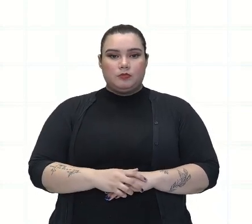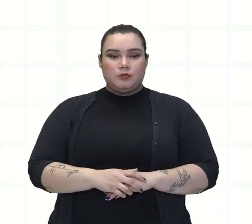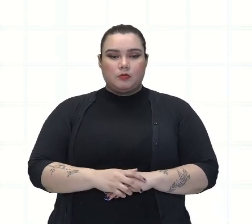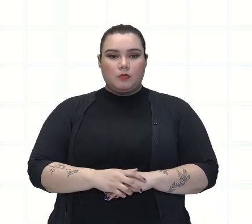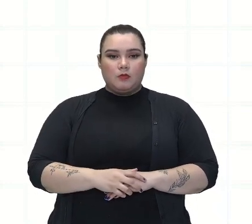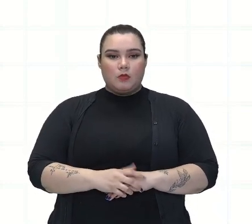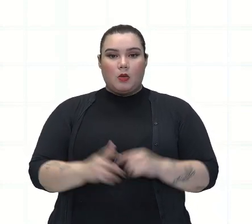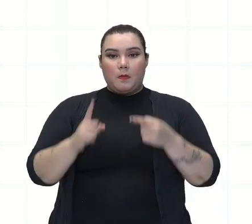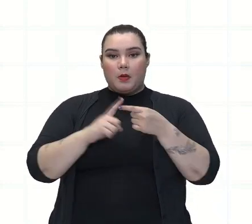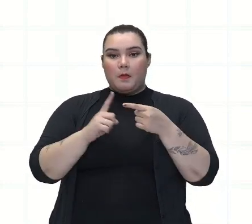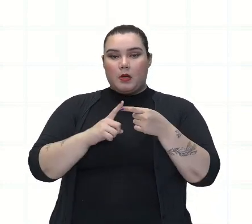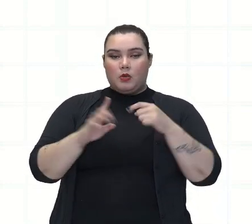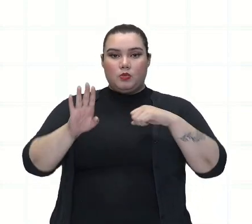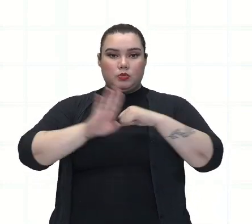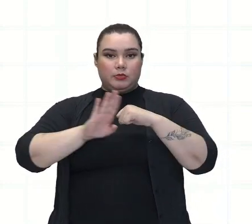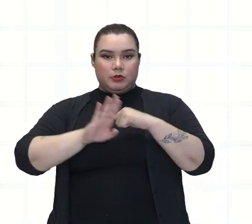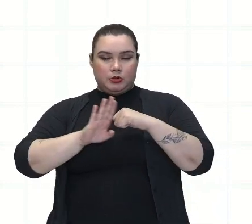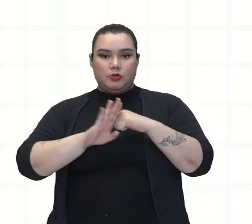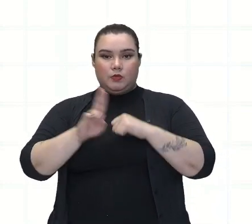indicando seres, né?